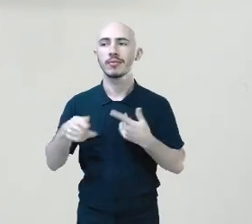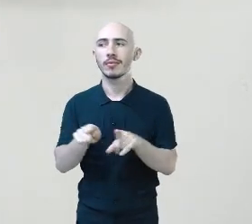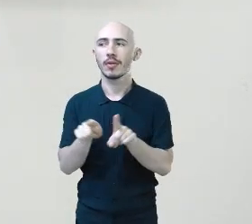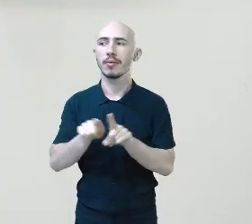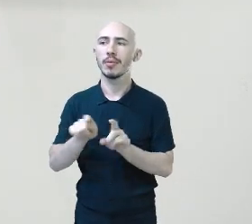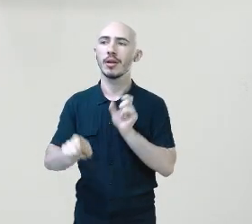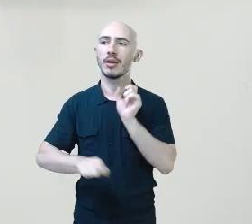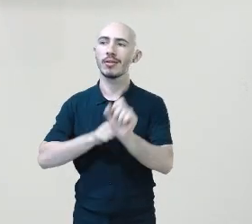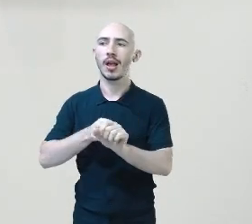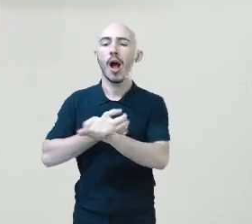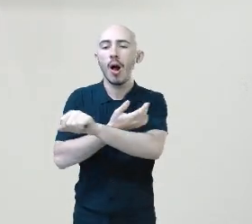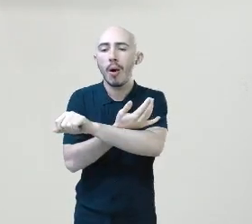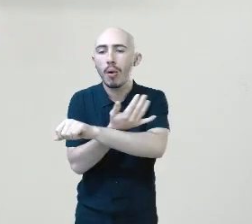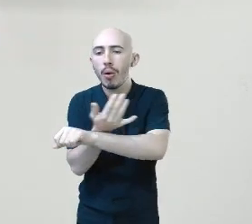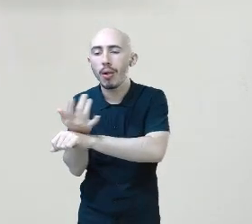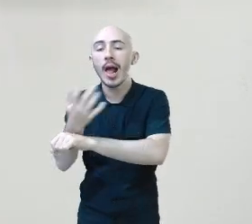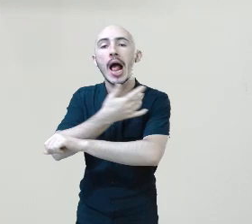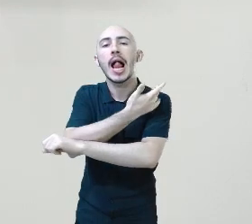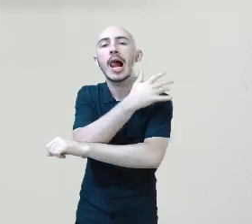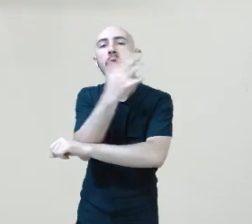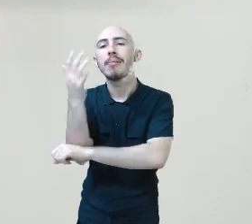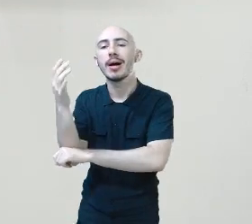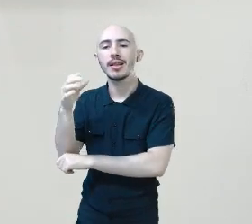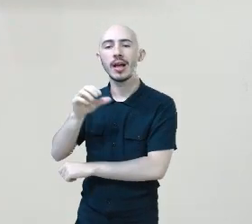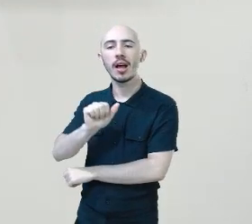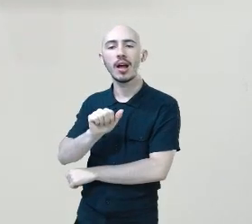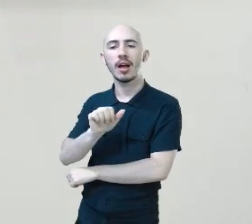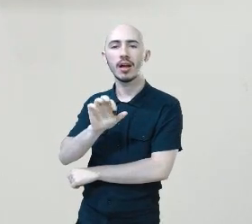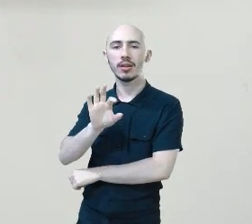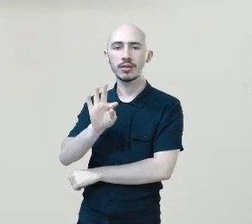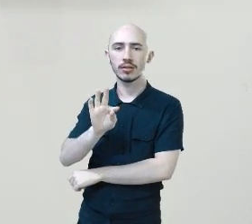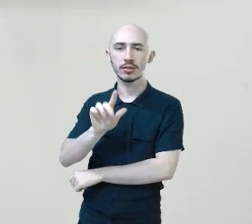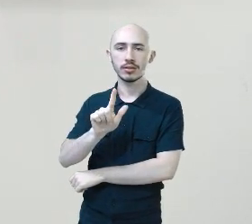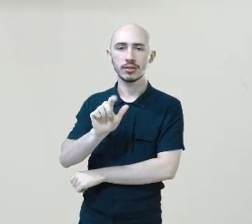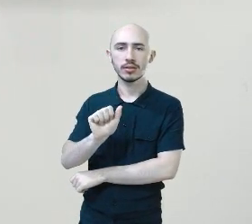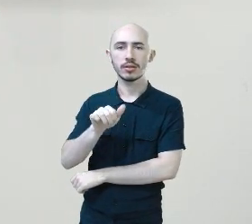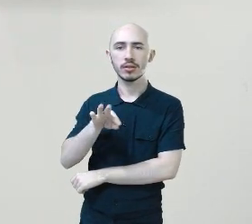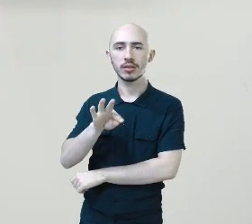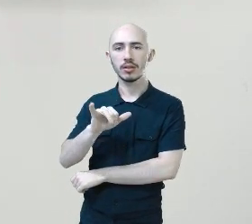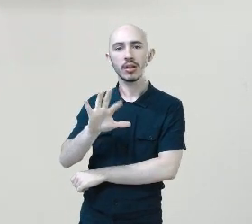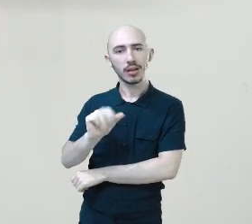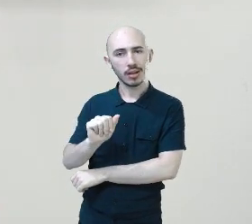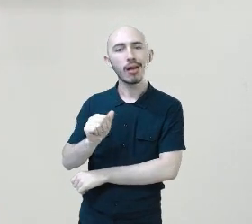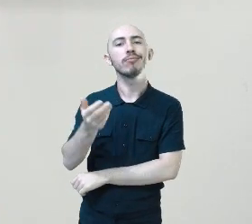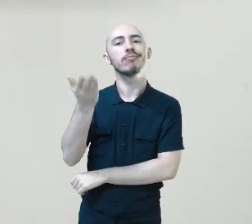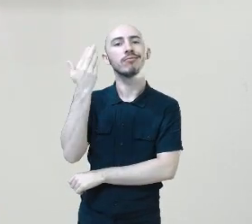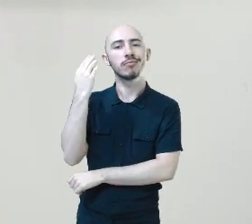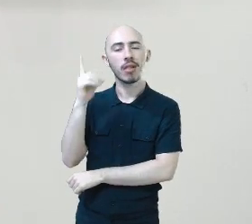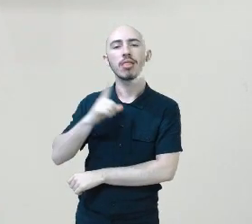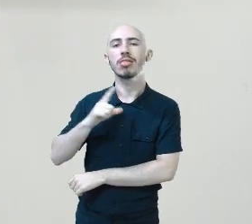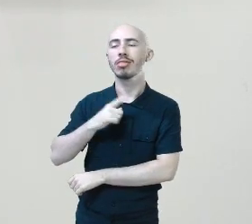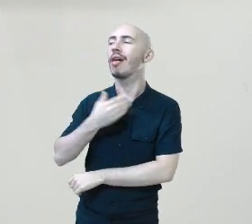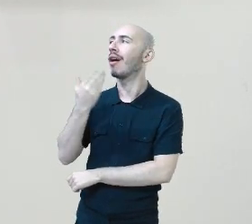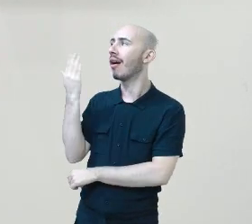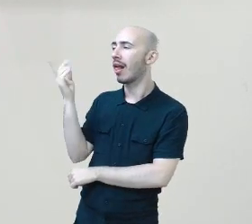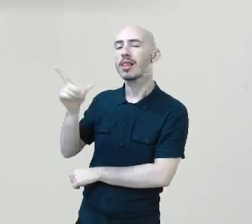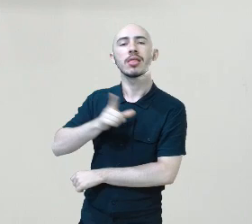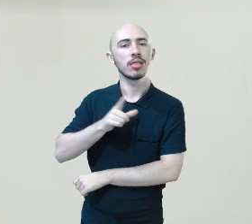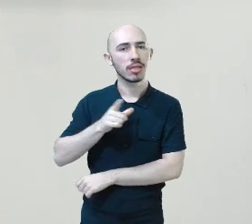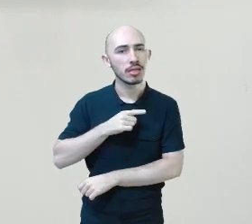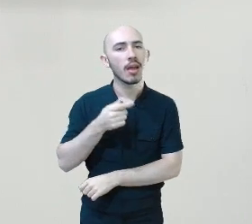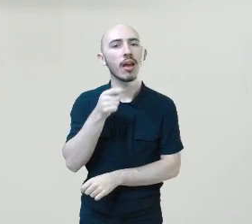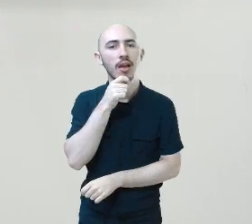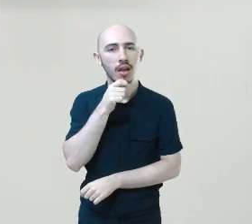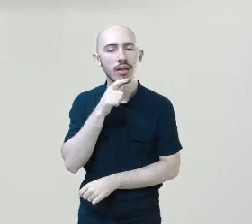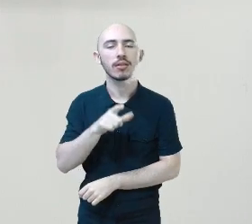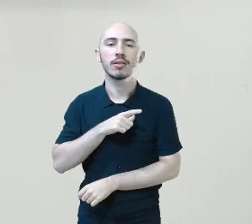Mata Atlântica também está presente ali. A ideia do paisagista era mostrar que dentro da nossa